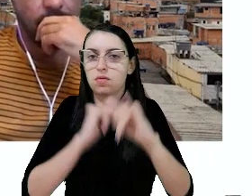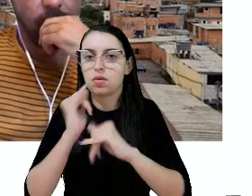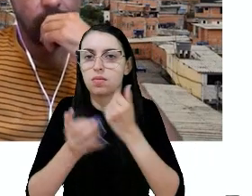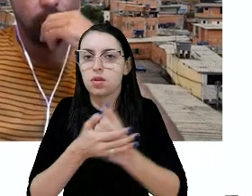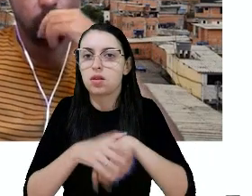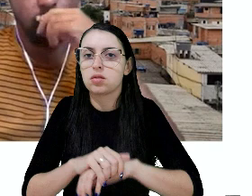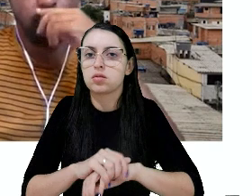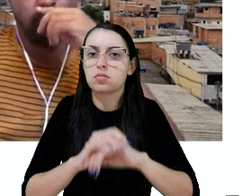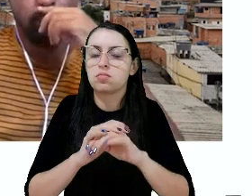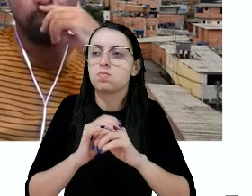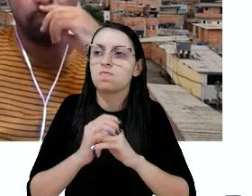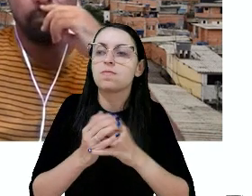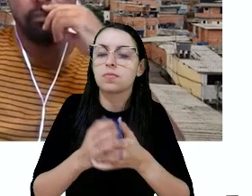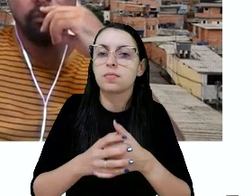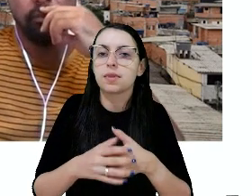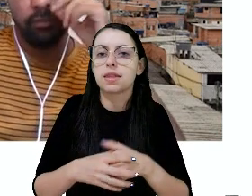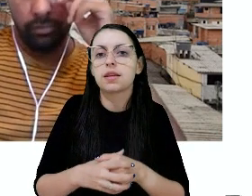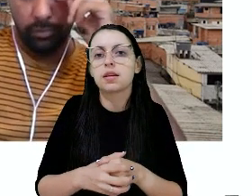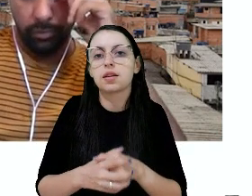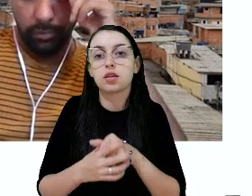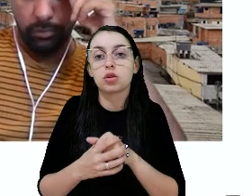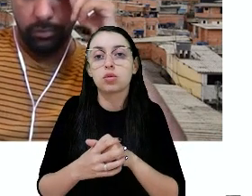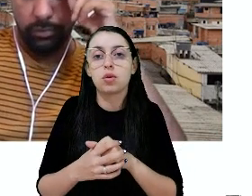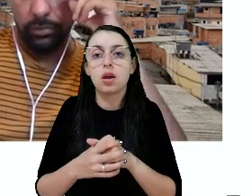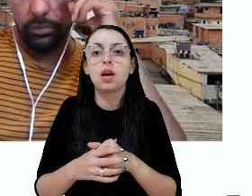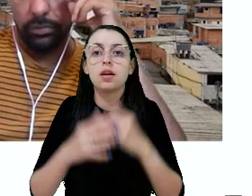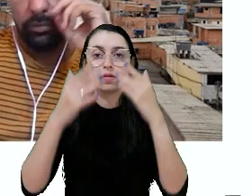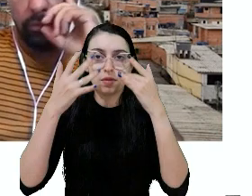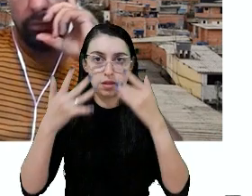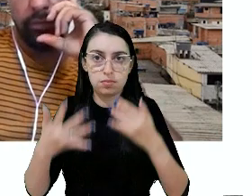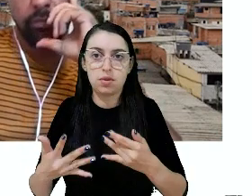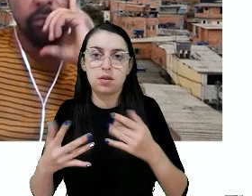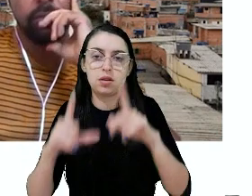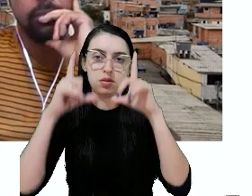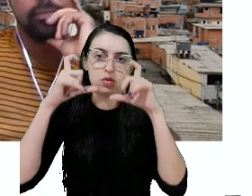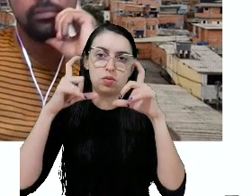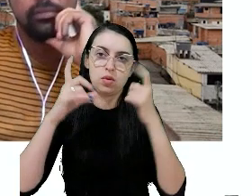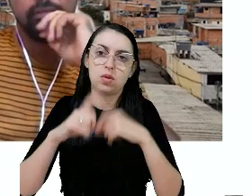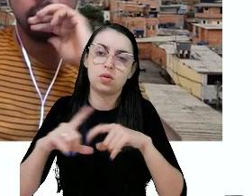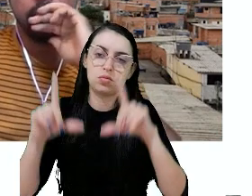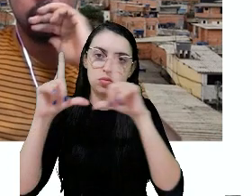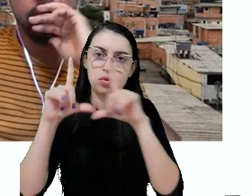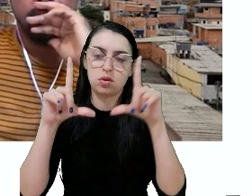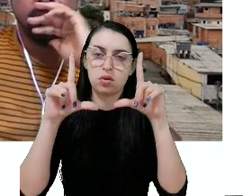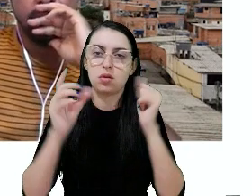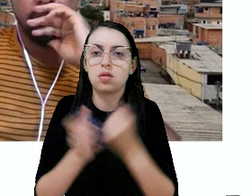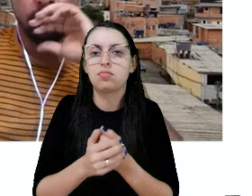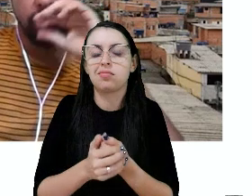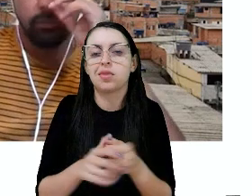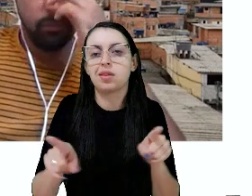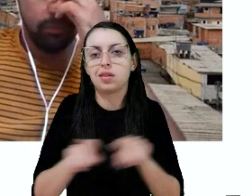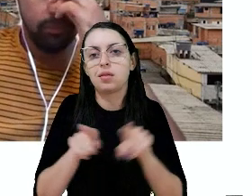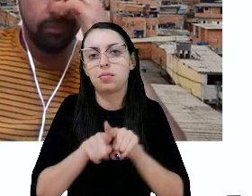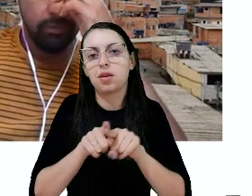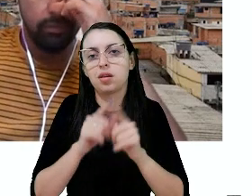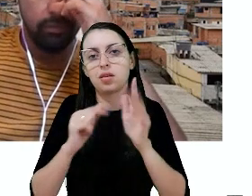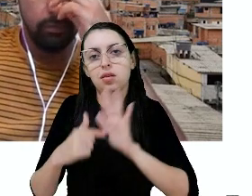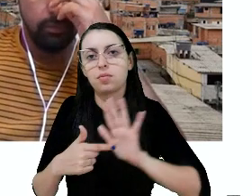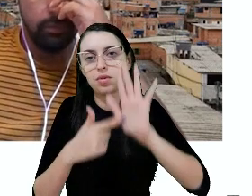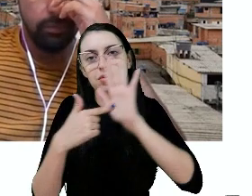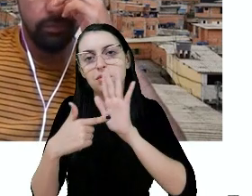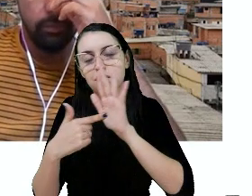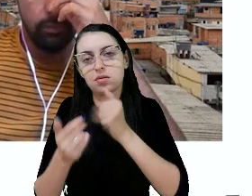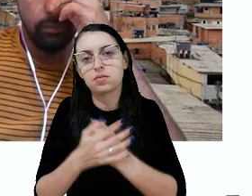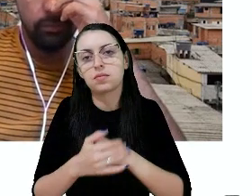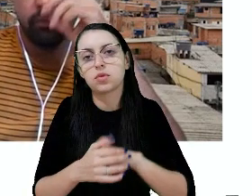e editoral. Ele vai, então, fazer os comentários e também dar uma apresentação